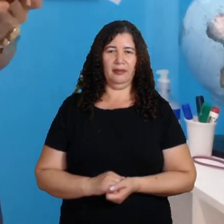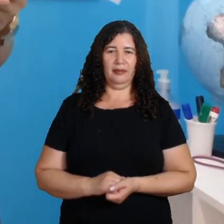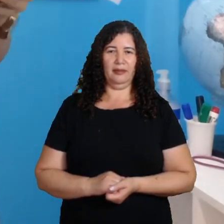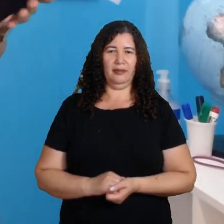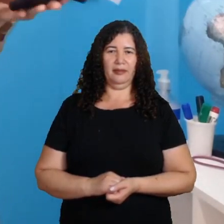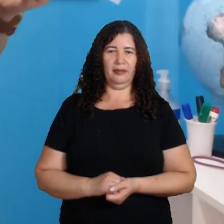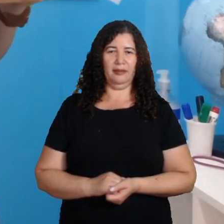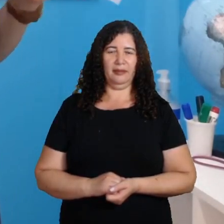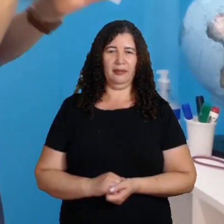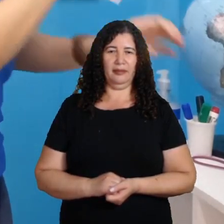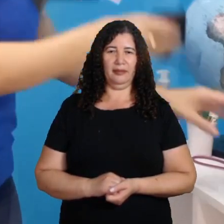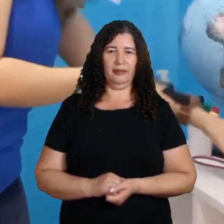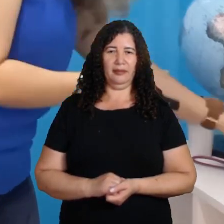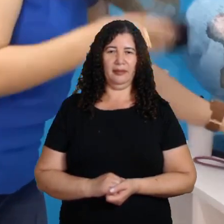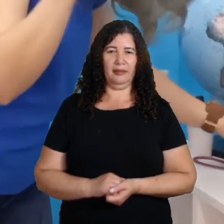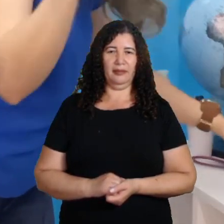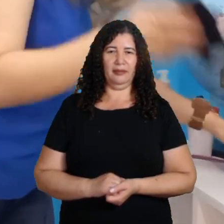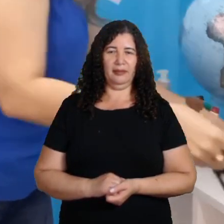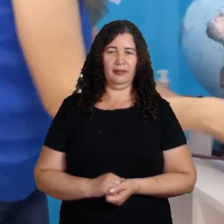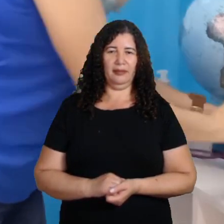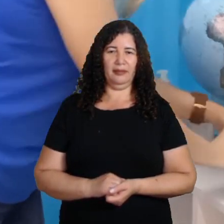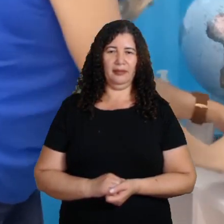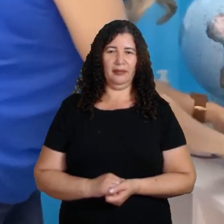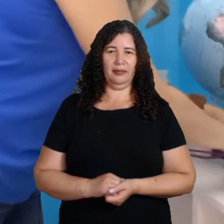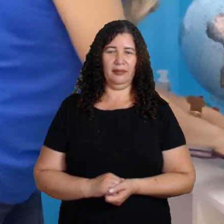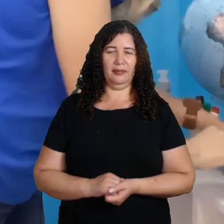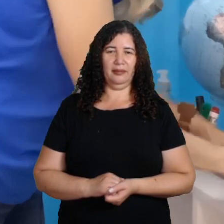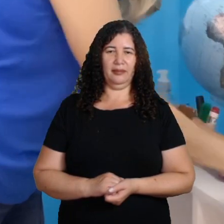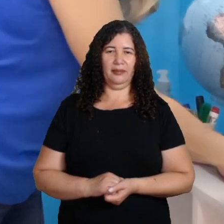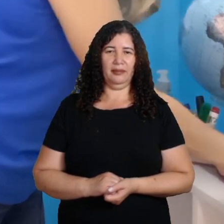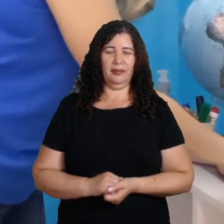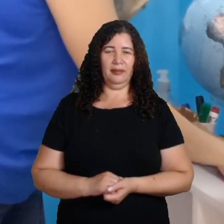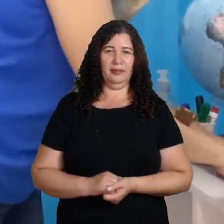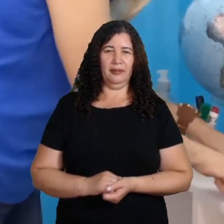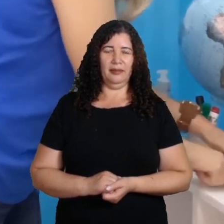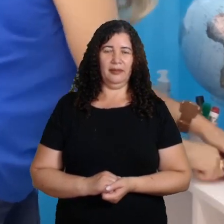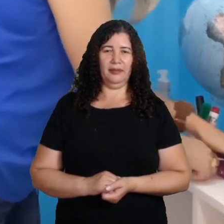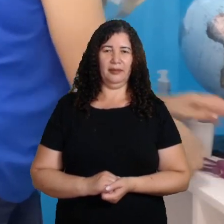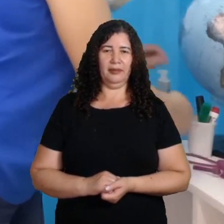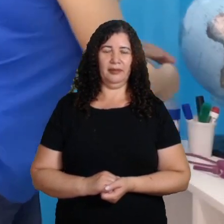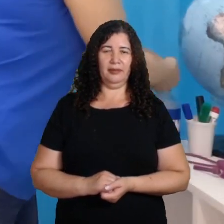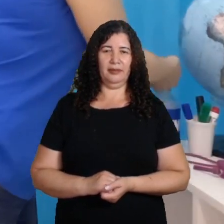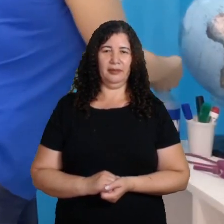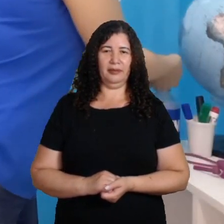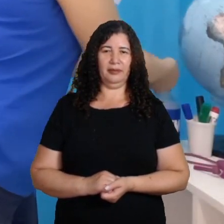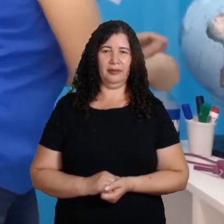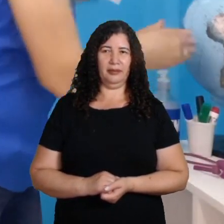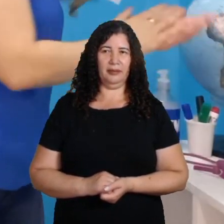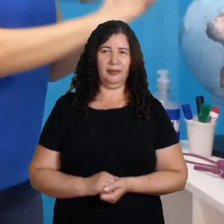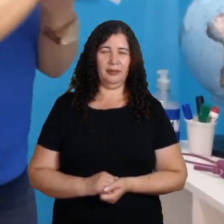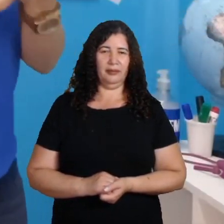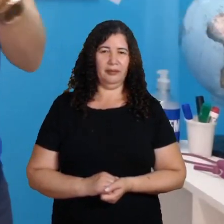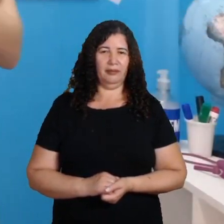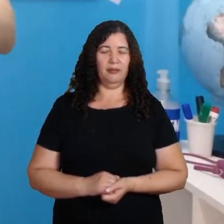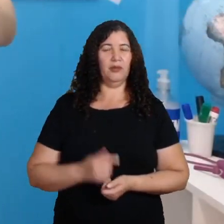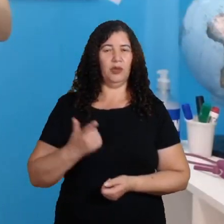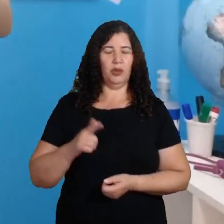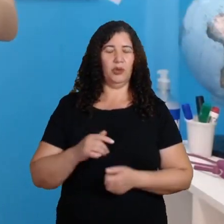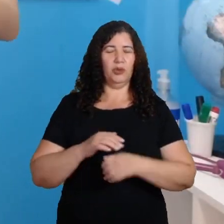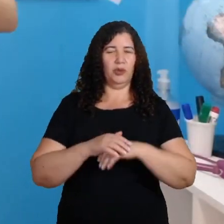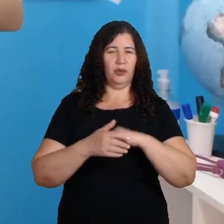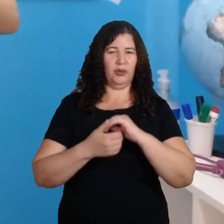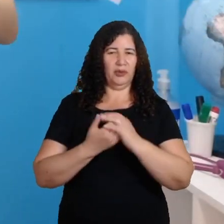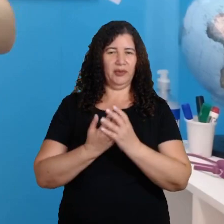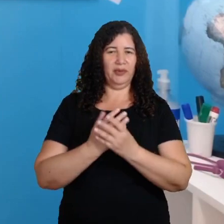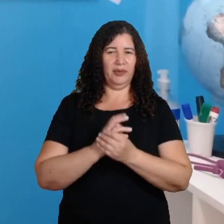retirando a máscara, guardando-a em um lugar seguro, não é verdade? Agora, mais uma